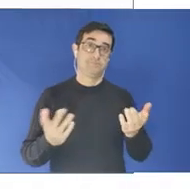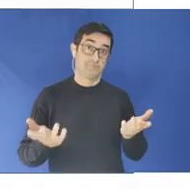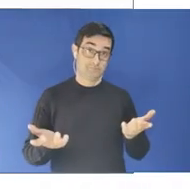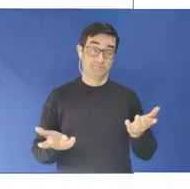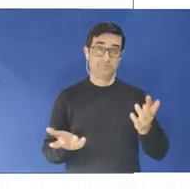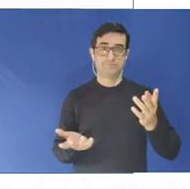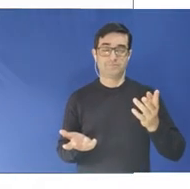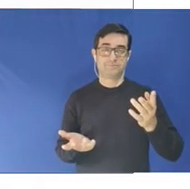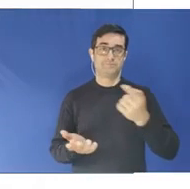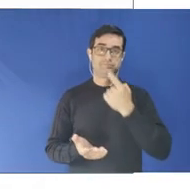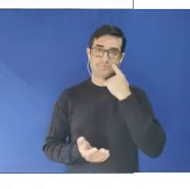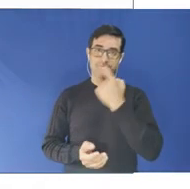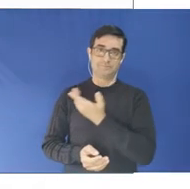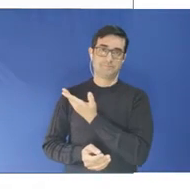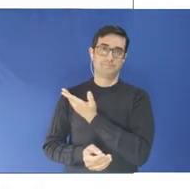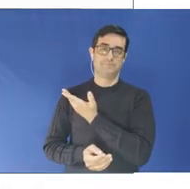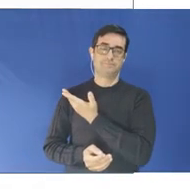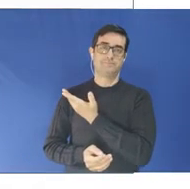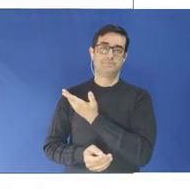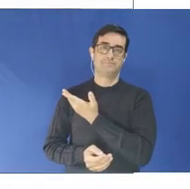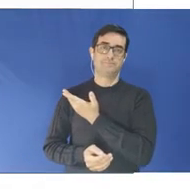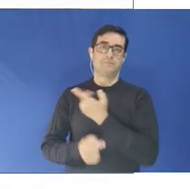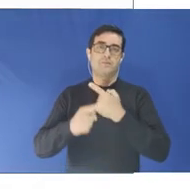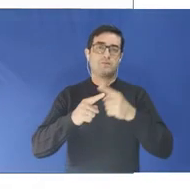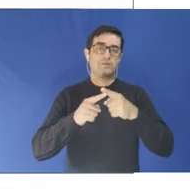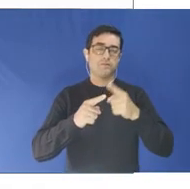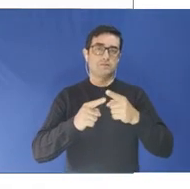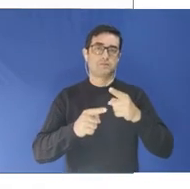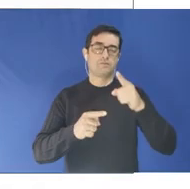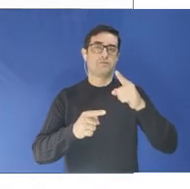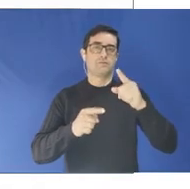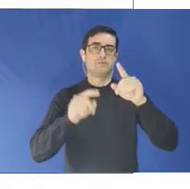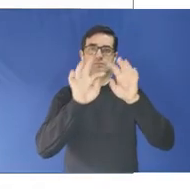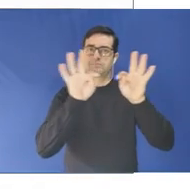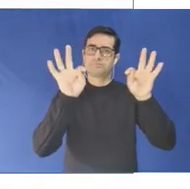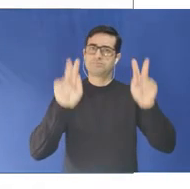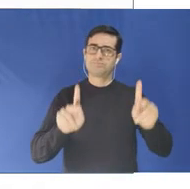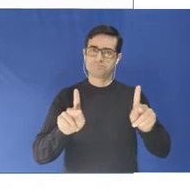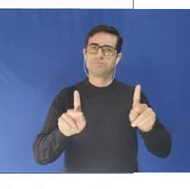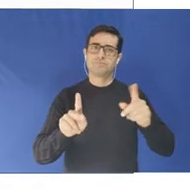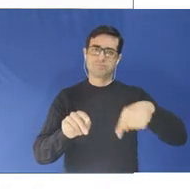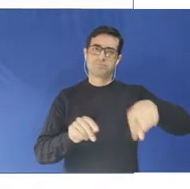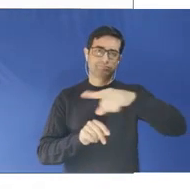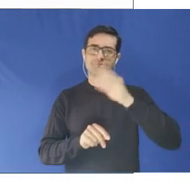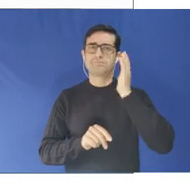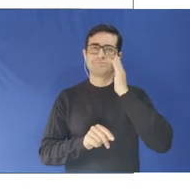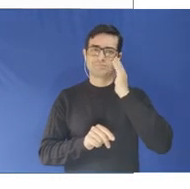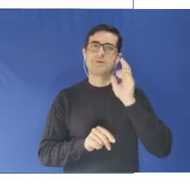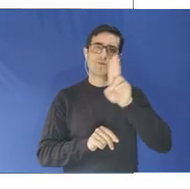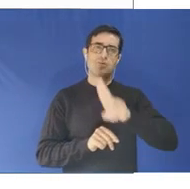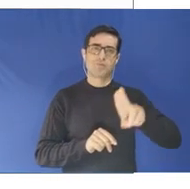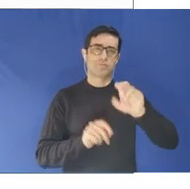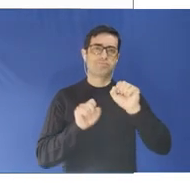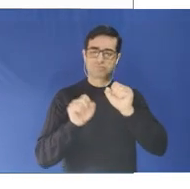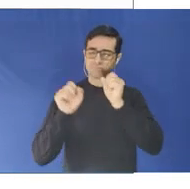periódica. Então lá no exercício 1, né, eu pergunto, sabendo que a tabela periódica que usamos atualmente